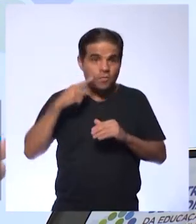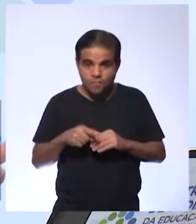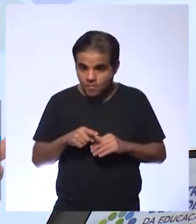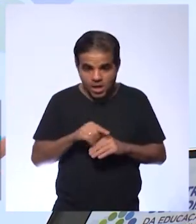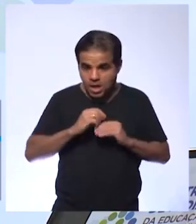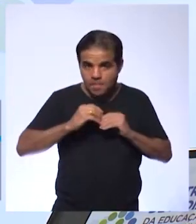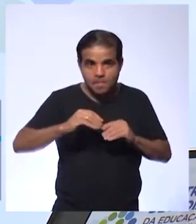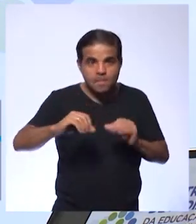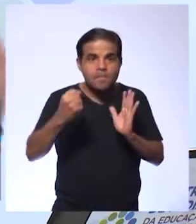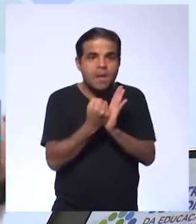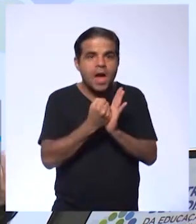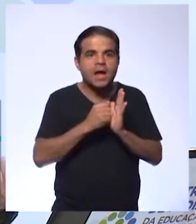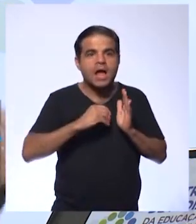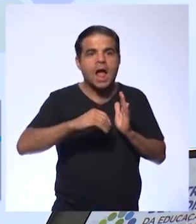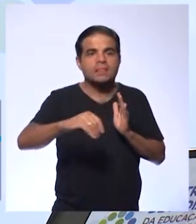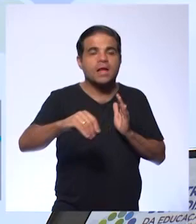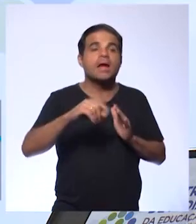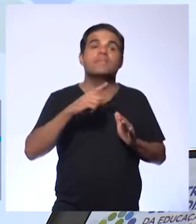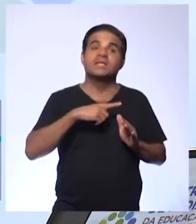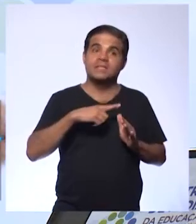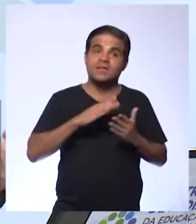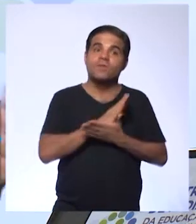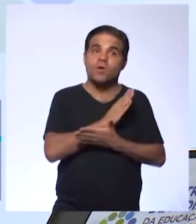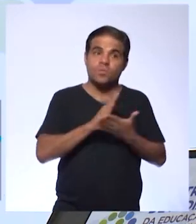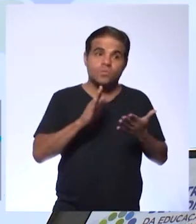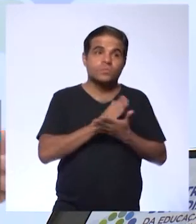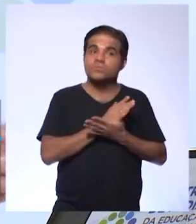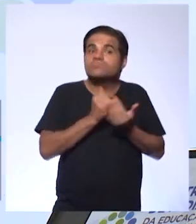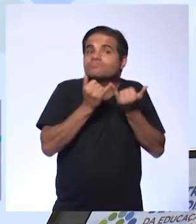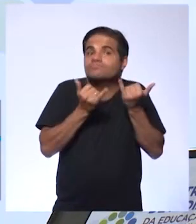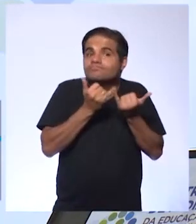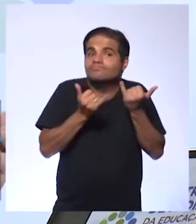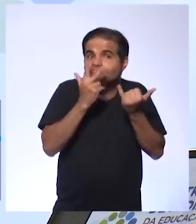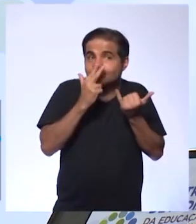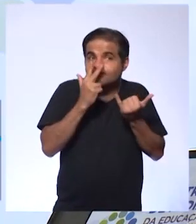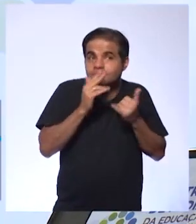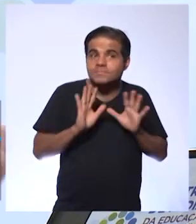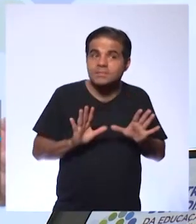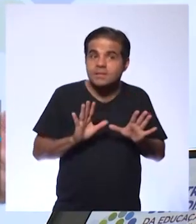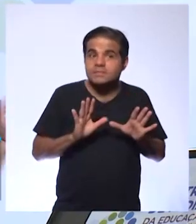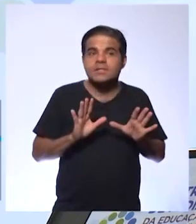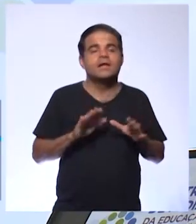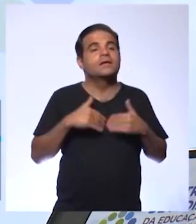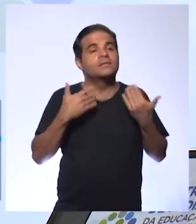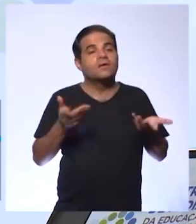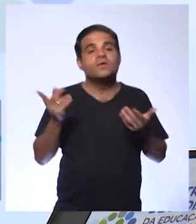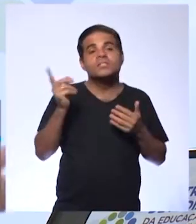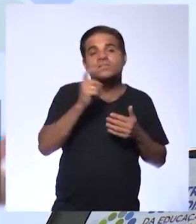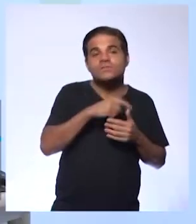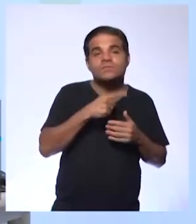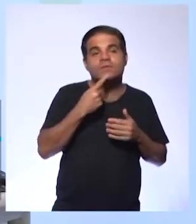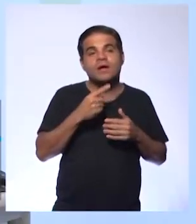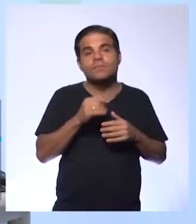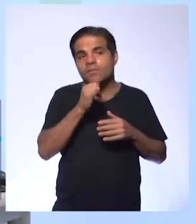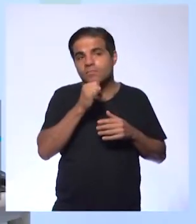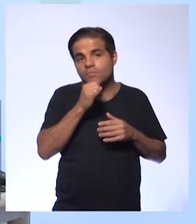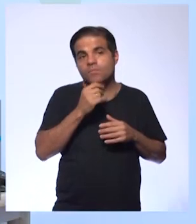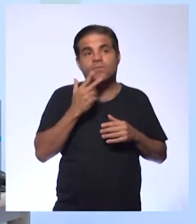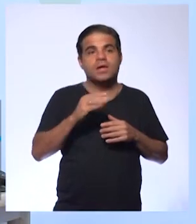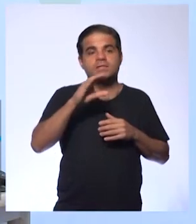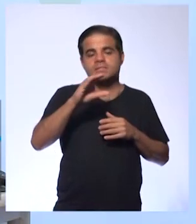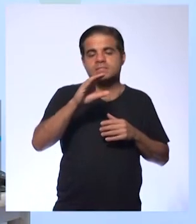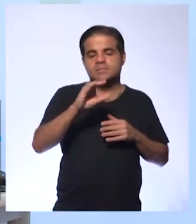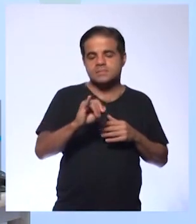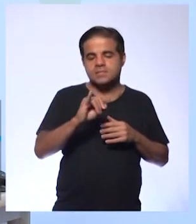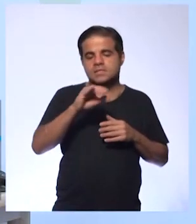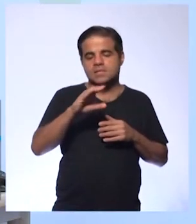teve casos que teve tornados e furacões com semelhanças. Então, assim, é difícil retratar. É a mesma coisa quando a gente fala, por exemplo,